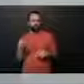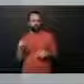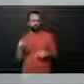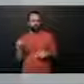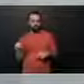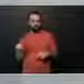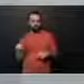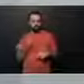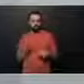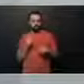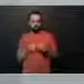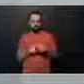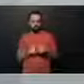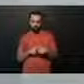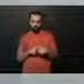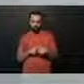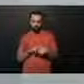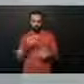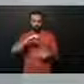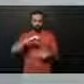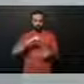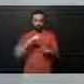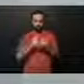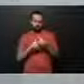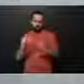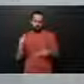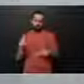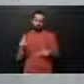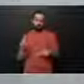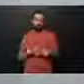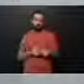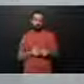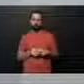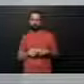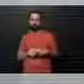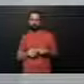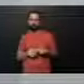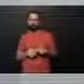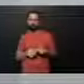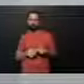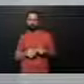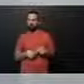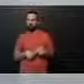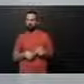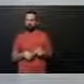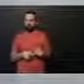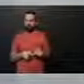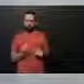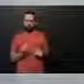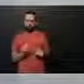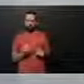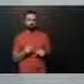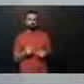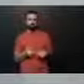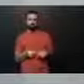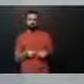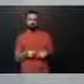10, mais 9 grupinhos de 1, que são os meus cubinhos que eu conto um por